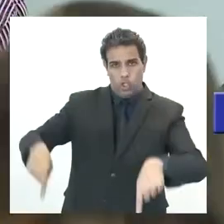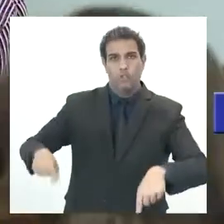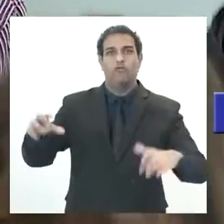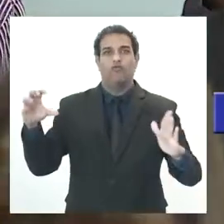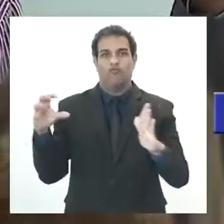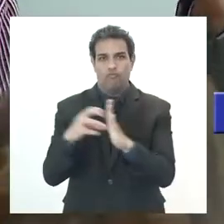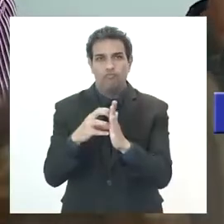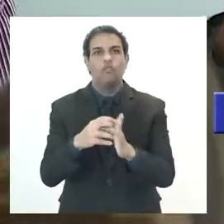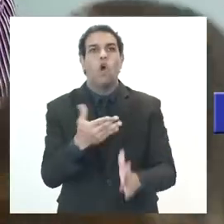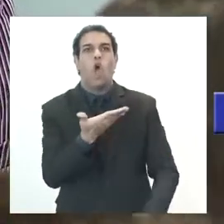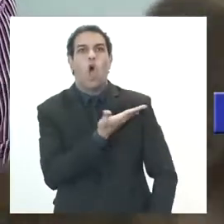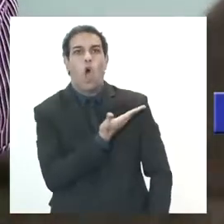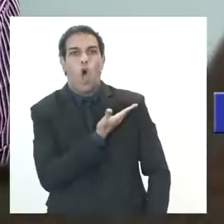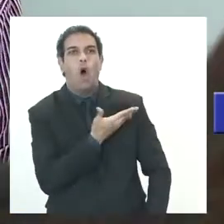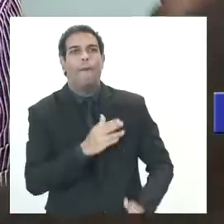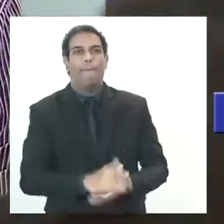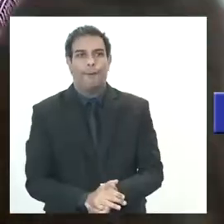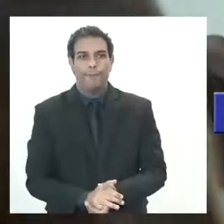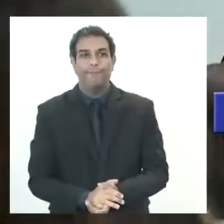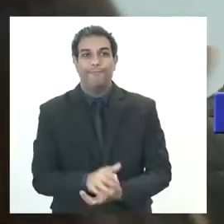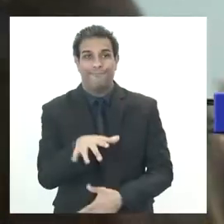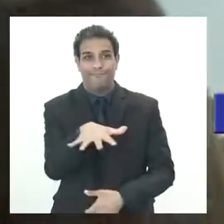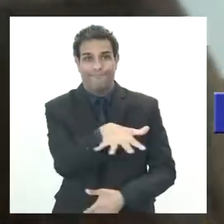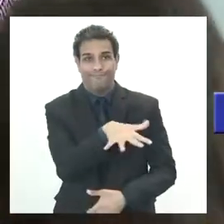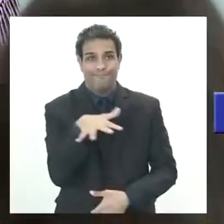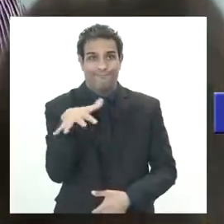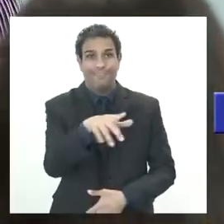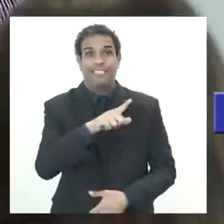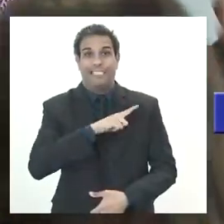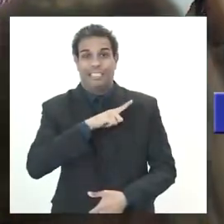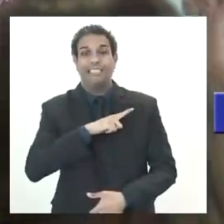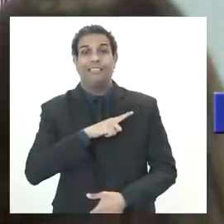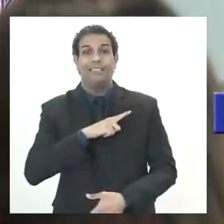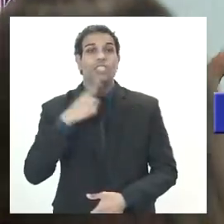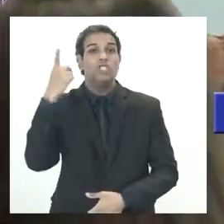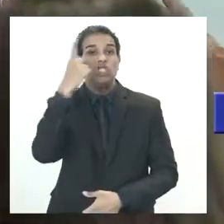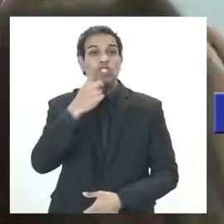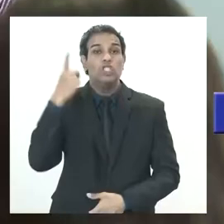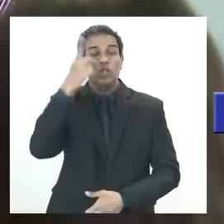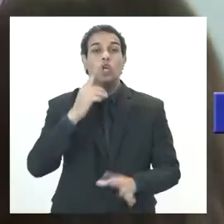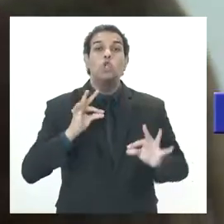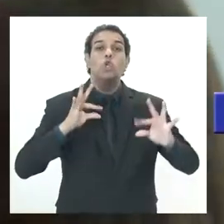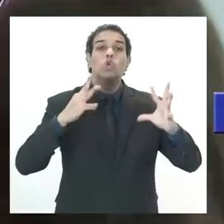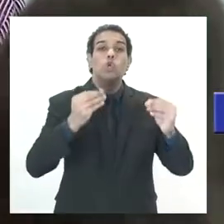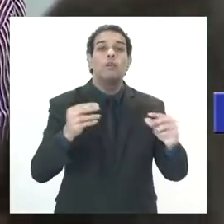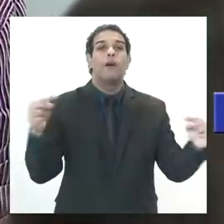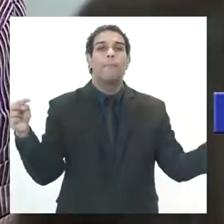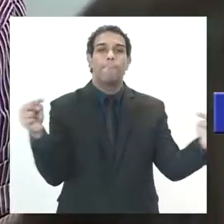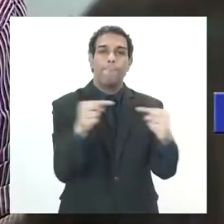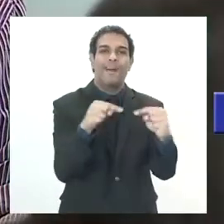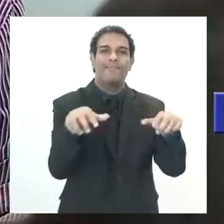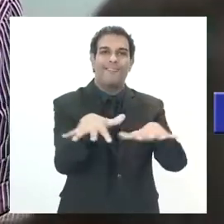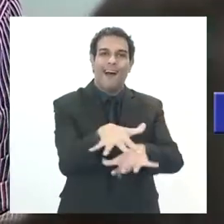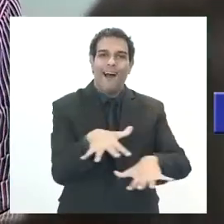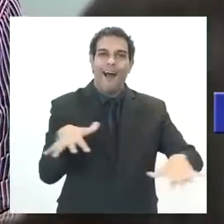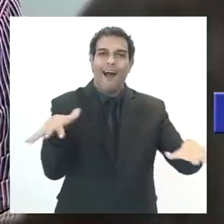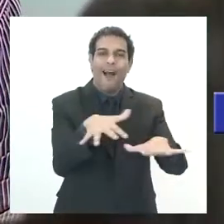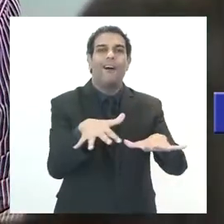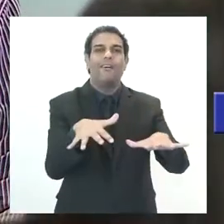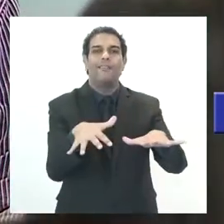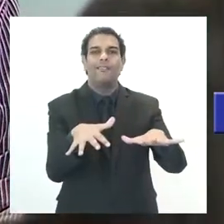companheiros de servidores enfim essa mesa foi composta por parlamentares todos eles de origem do serviço público